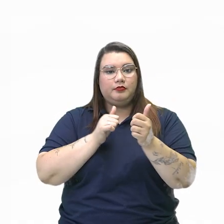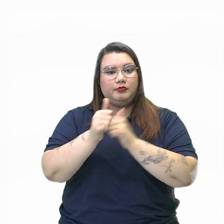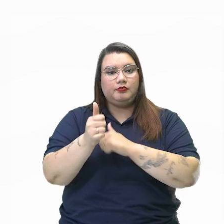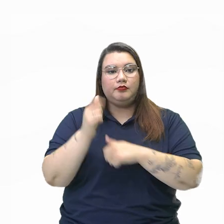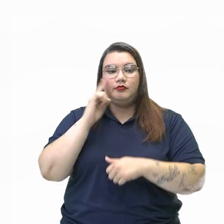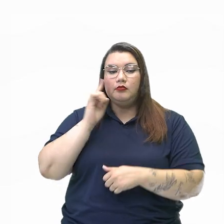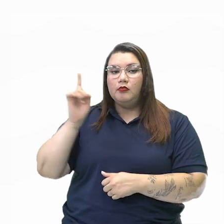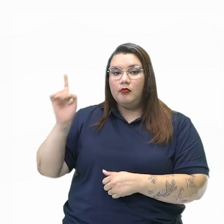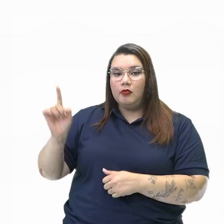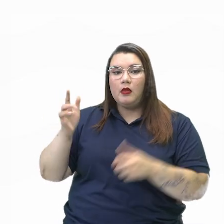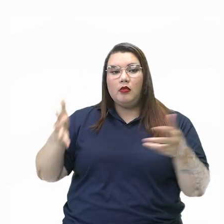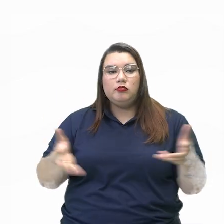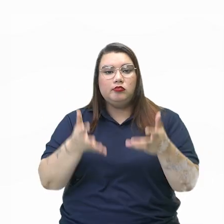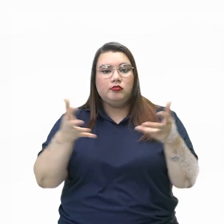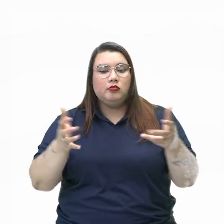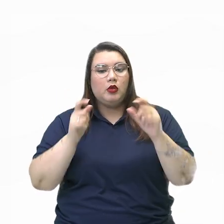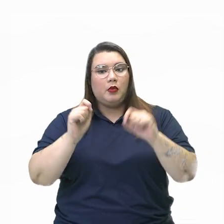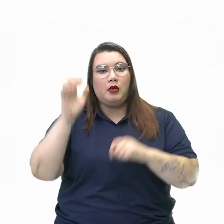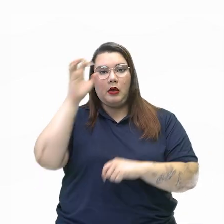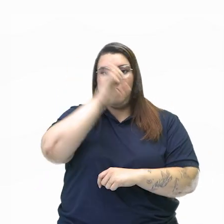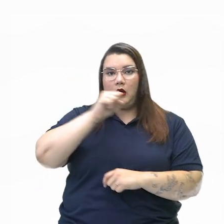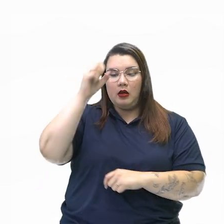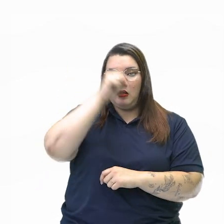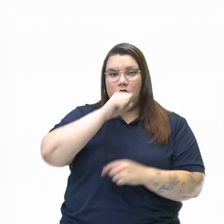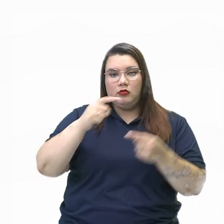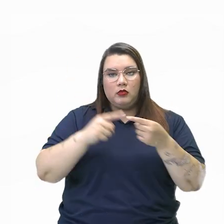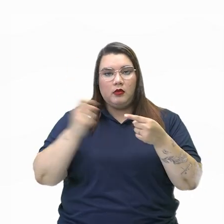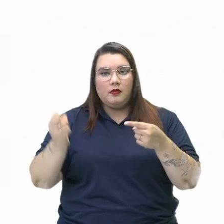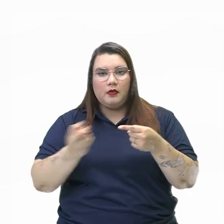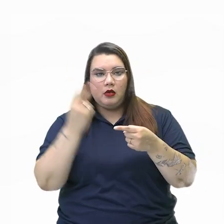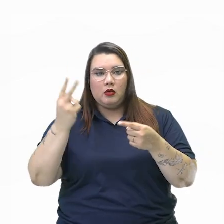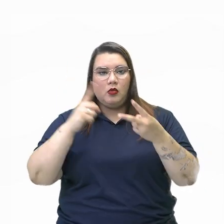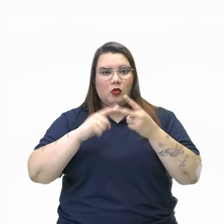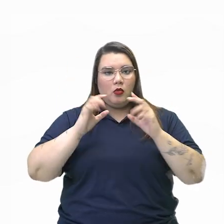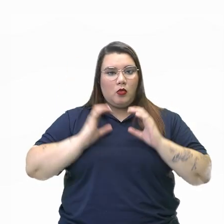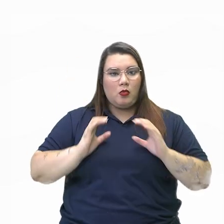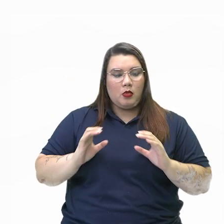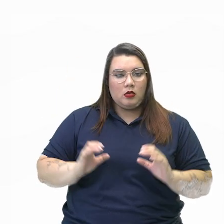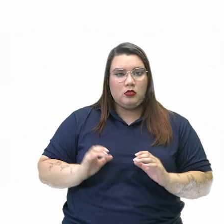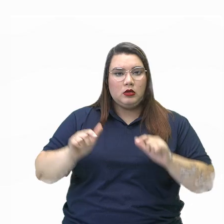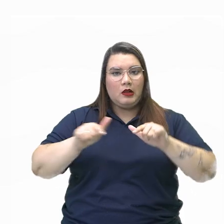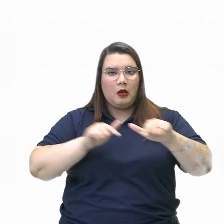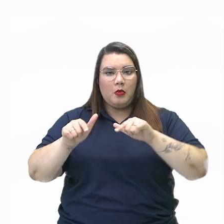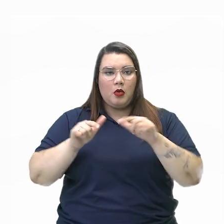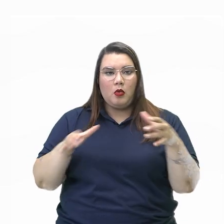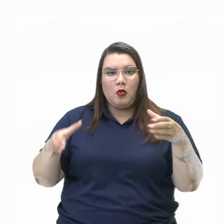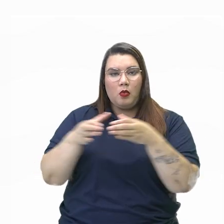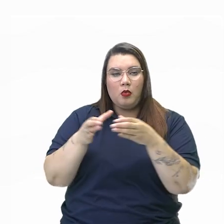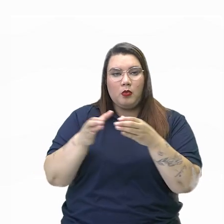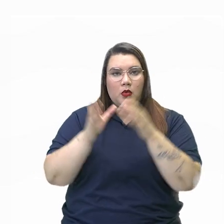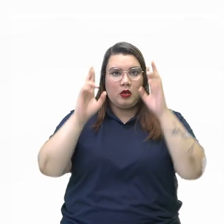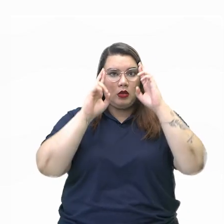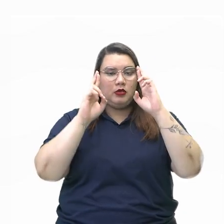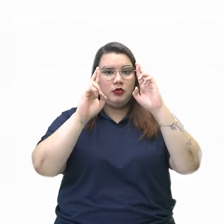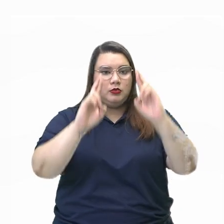ver que ele favorece o aprendizado de valores e princípios morais, como trabalho em equipe,